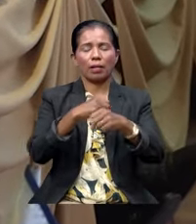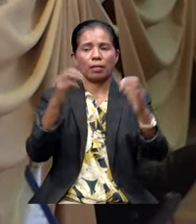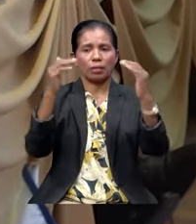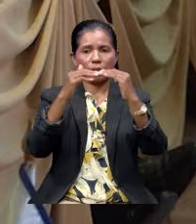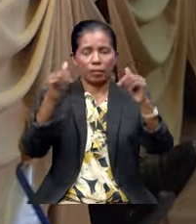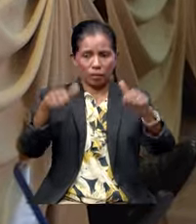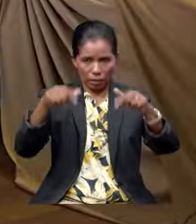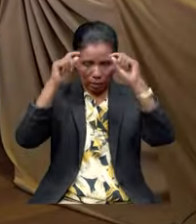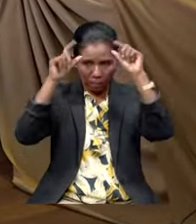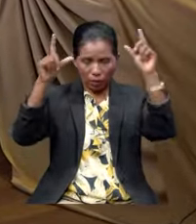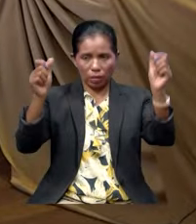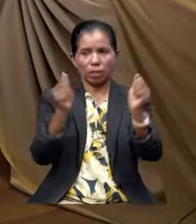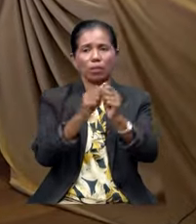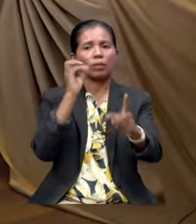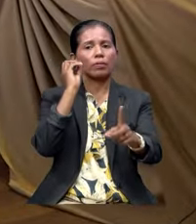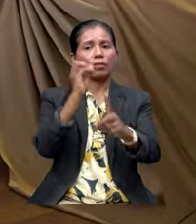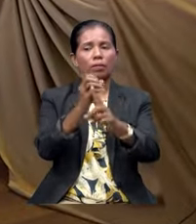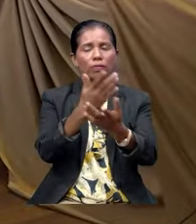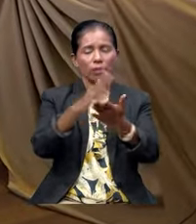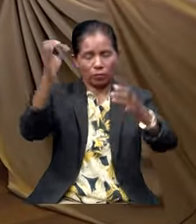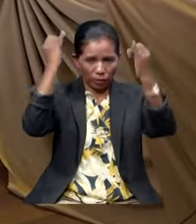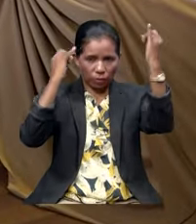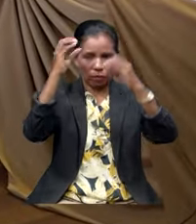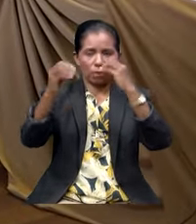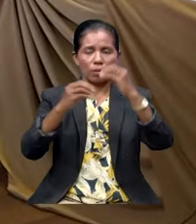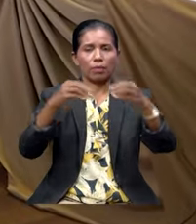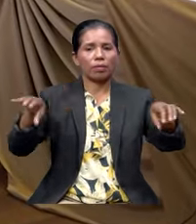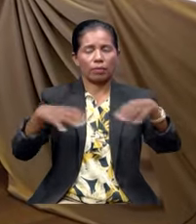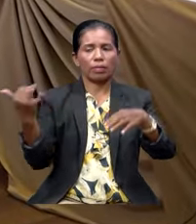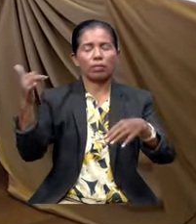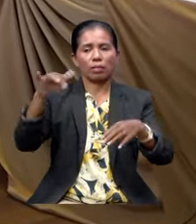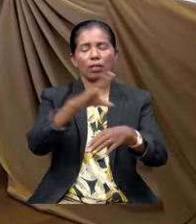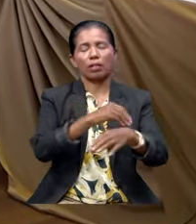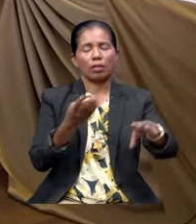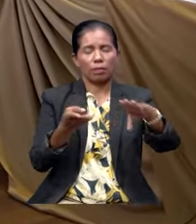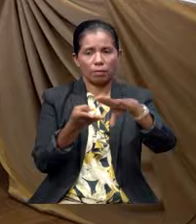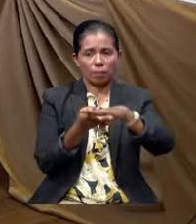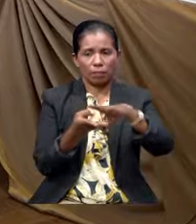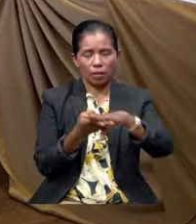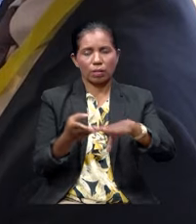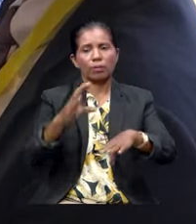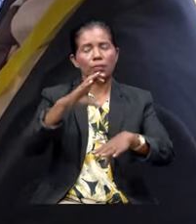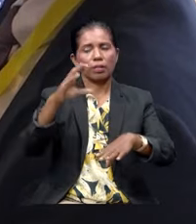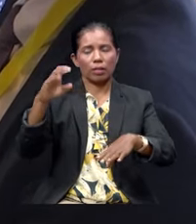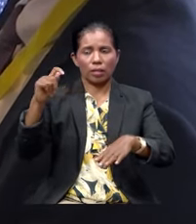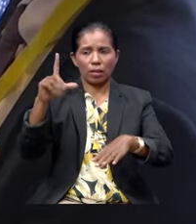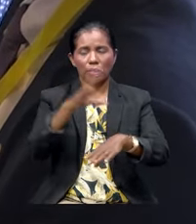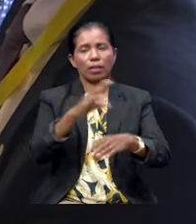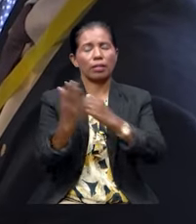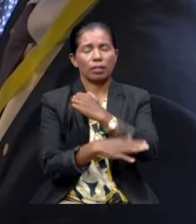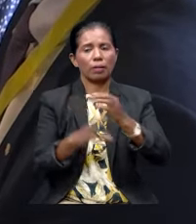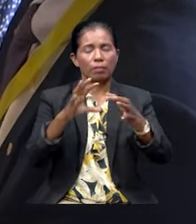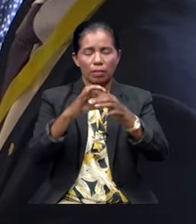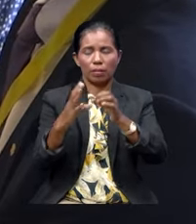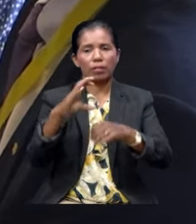em Timor-Leste, o objetivo é fazer informação com o serviço Síria, cada Banco Central Síria e a Nação, membro CPLP, não né, discute com a